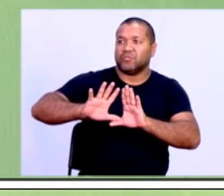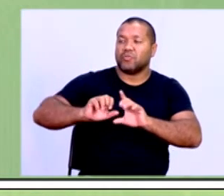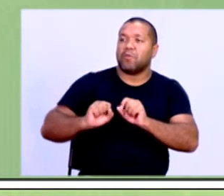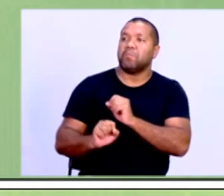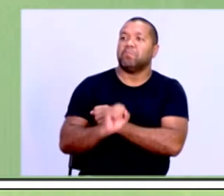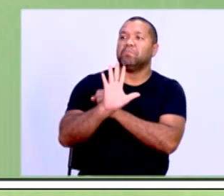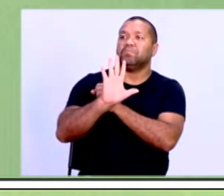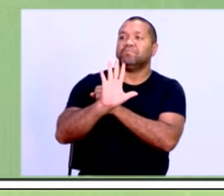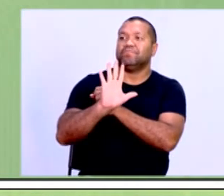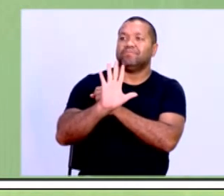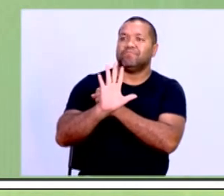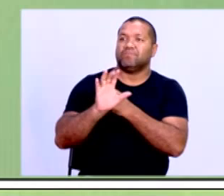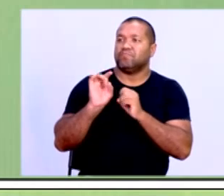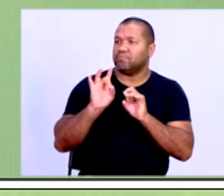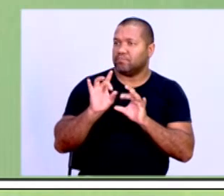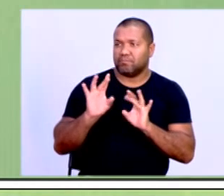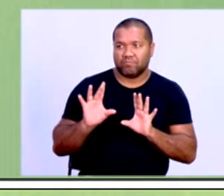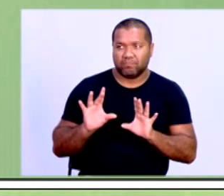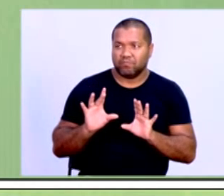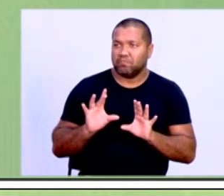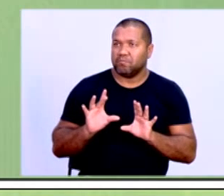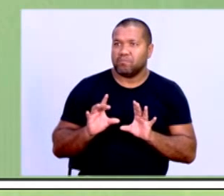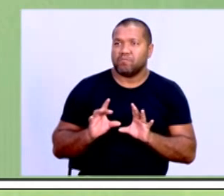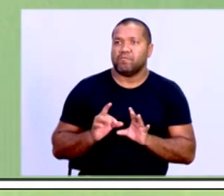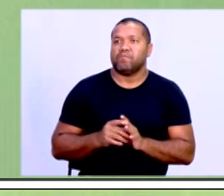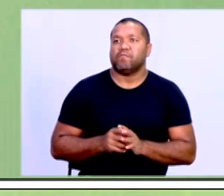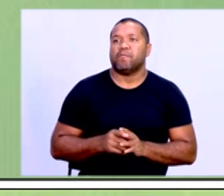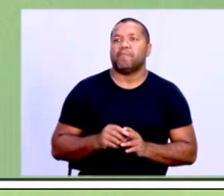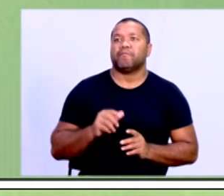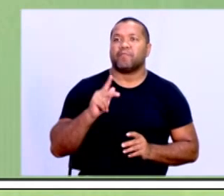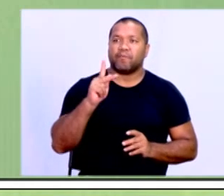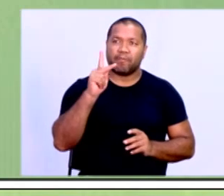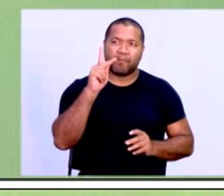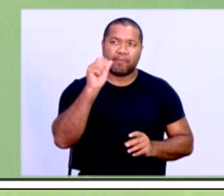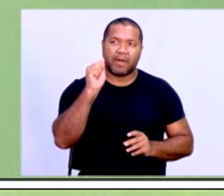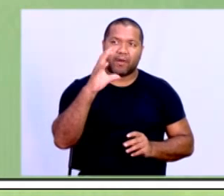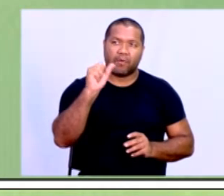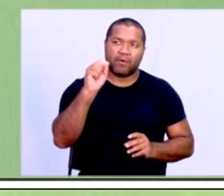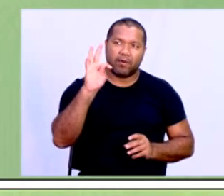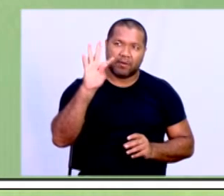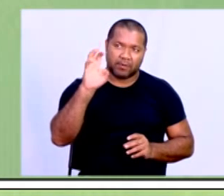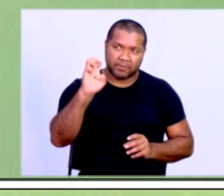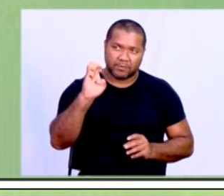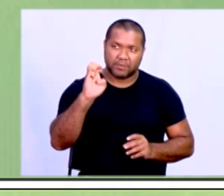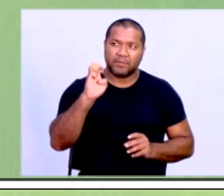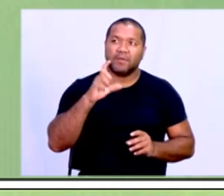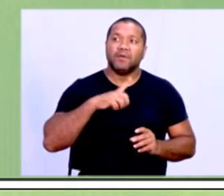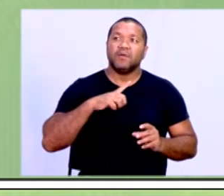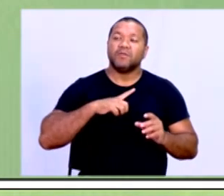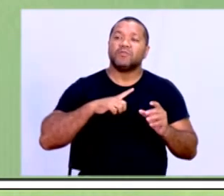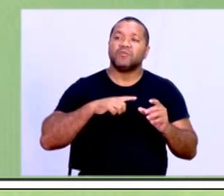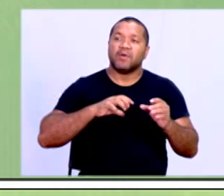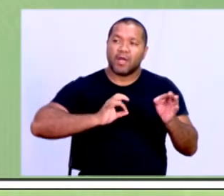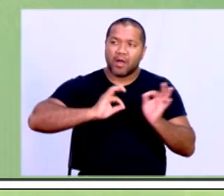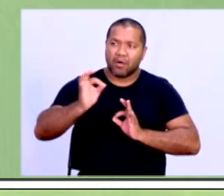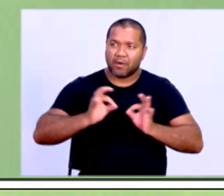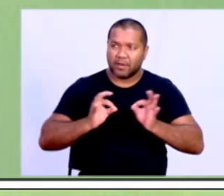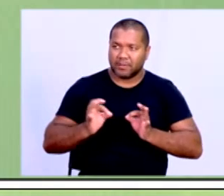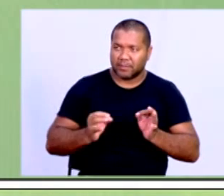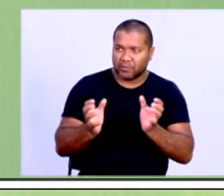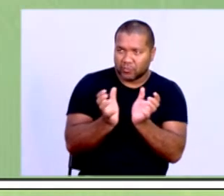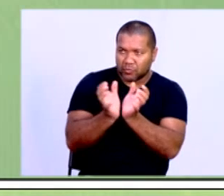interface. Pacotes ou namespaces são as organizações das classes de maneira a